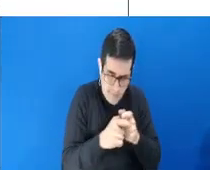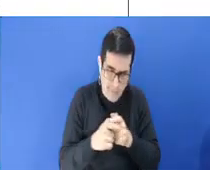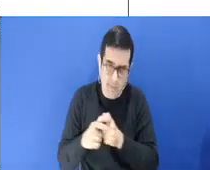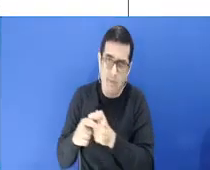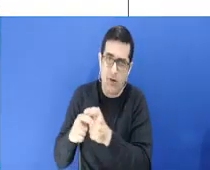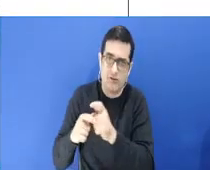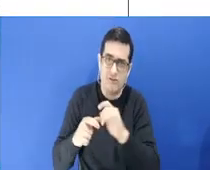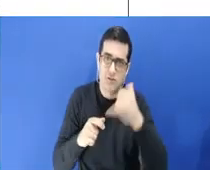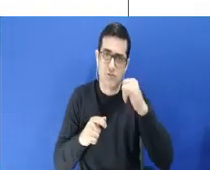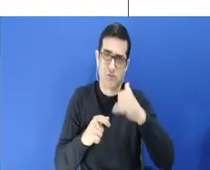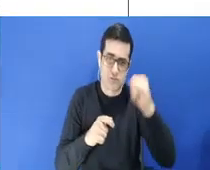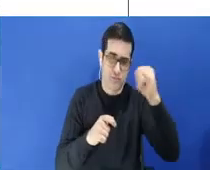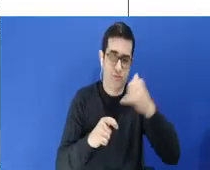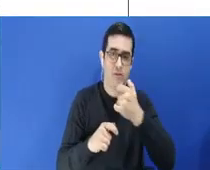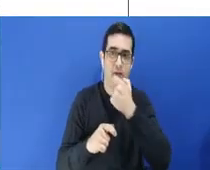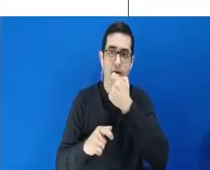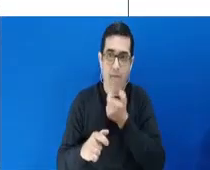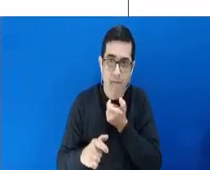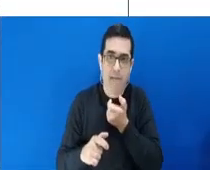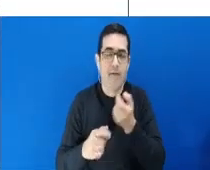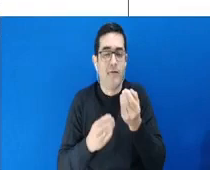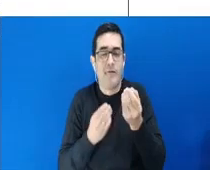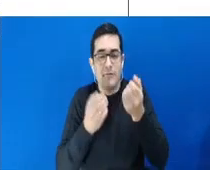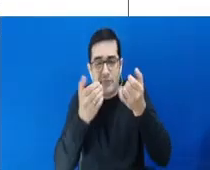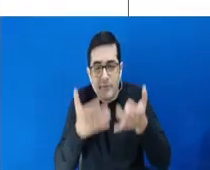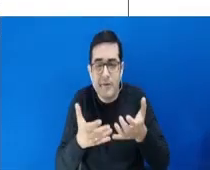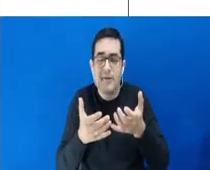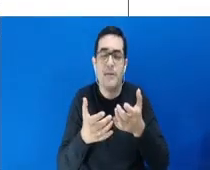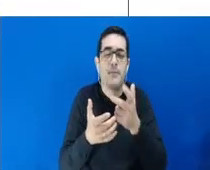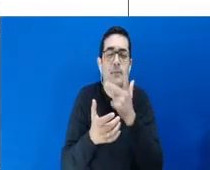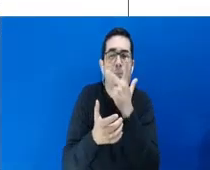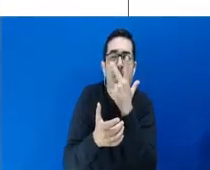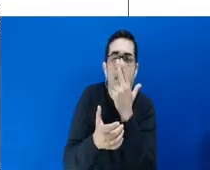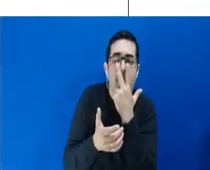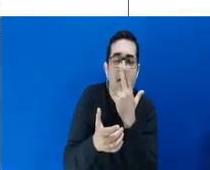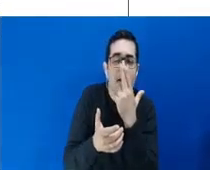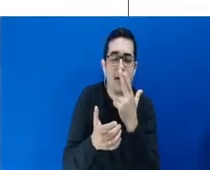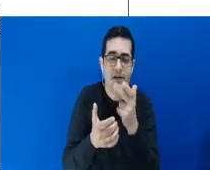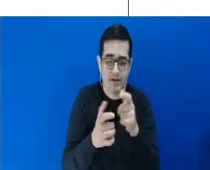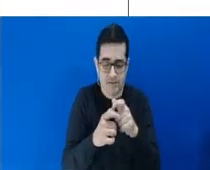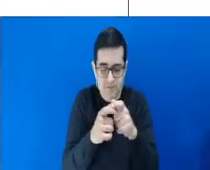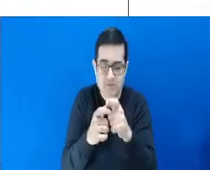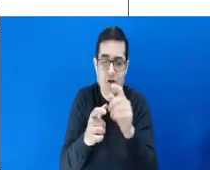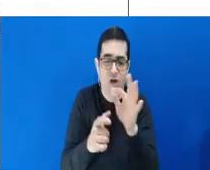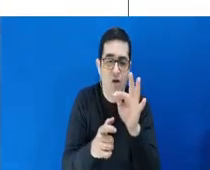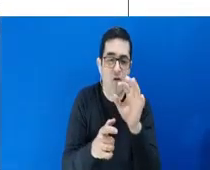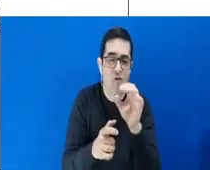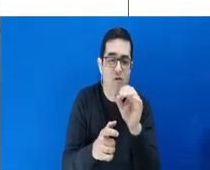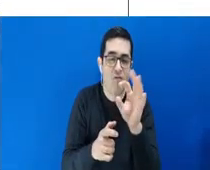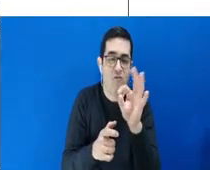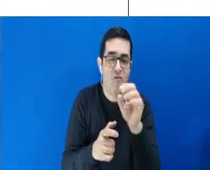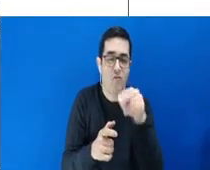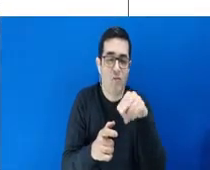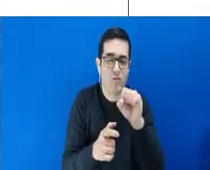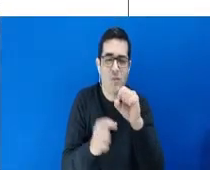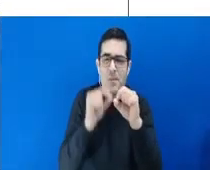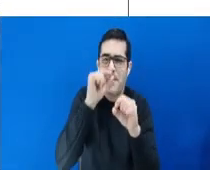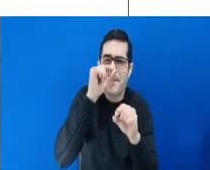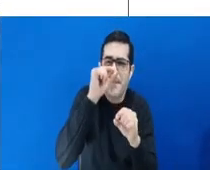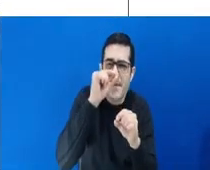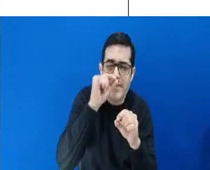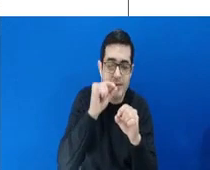a luz como se fosse pequenos corpúsculos. Os fótons seriam corpúsculos capazes de expulsar os